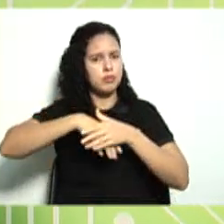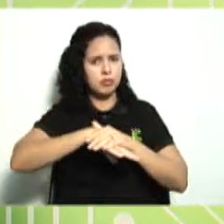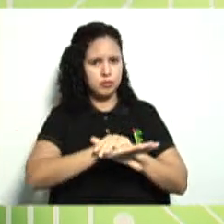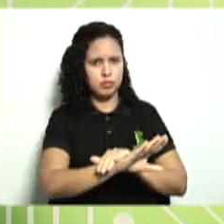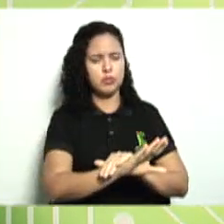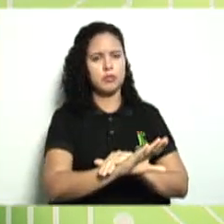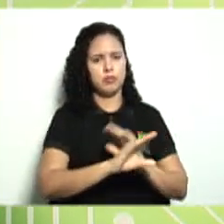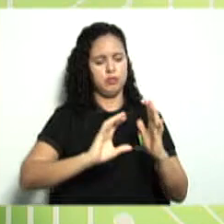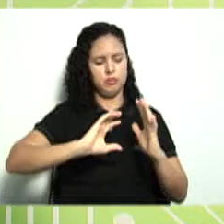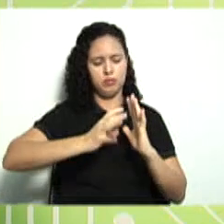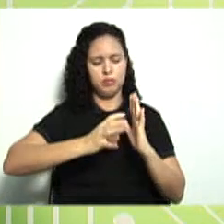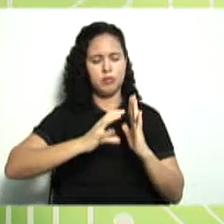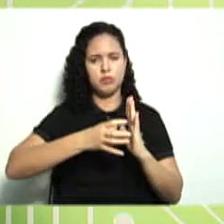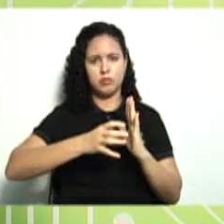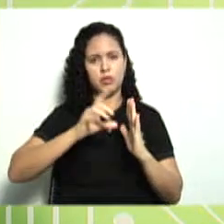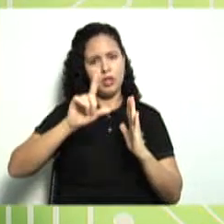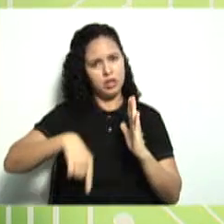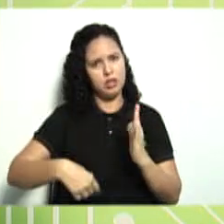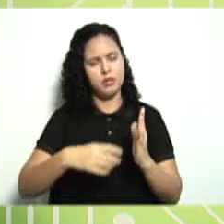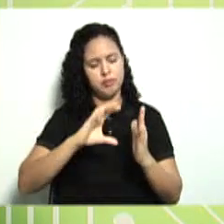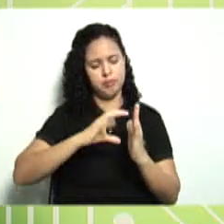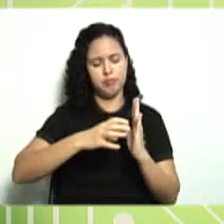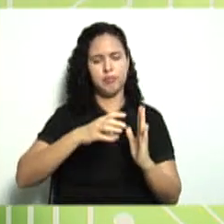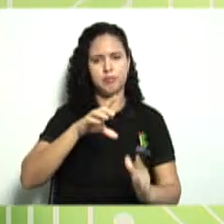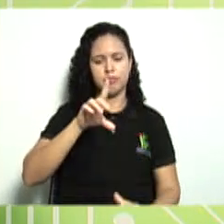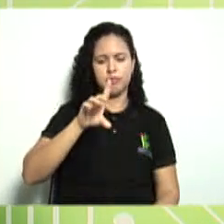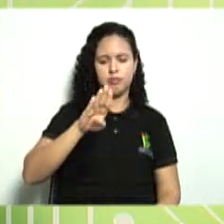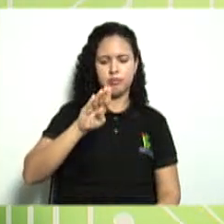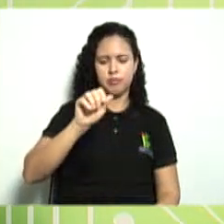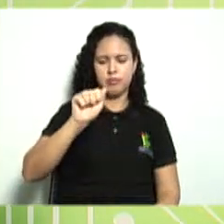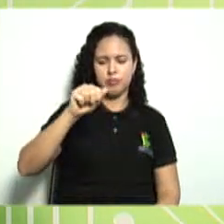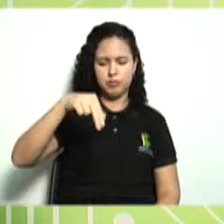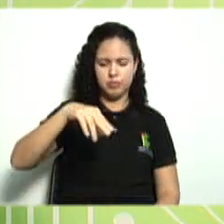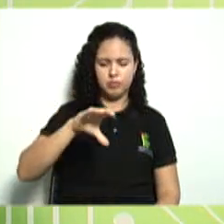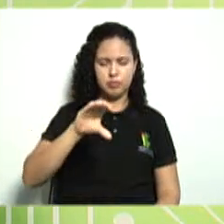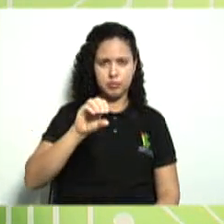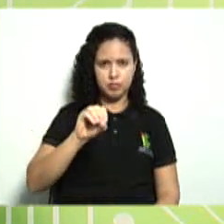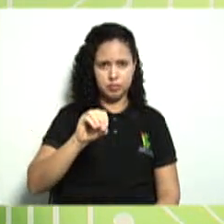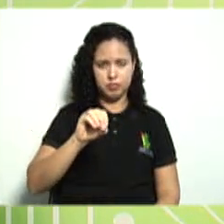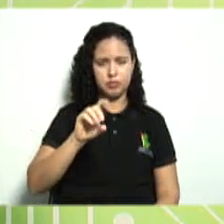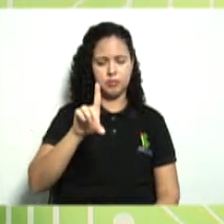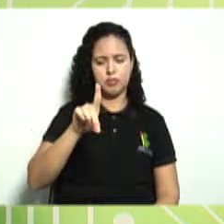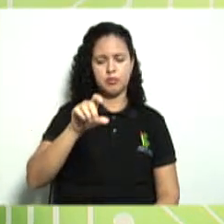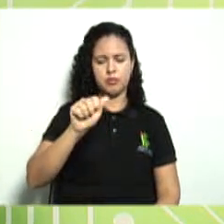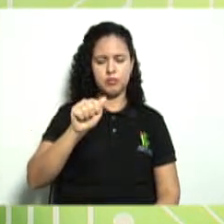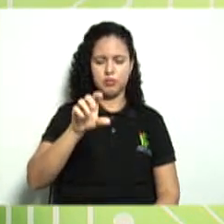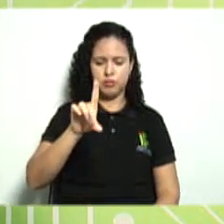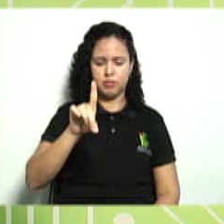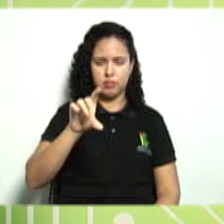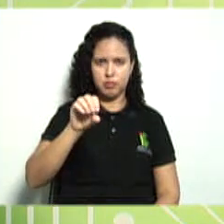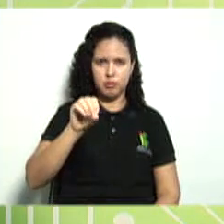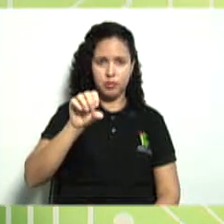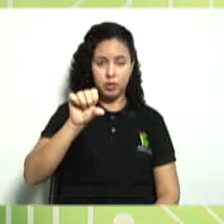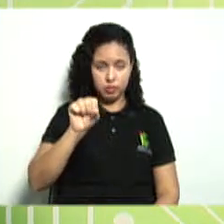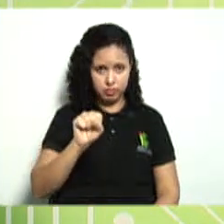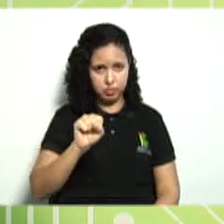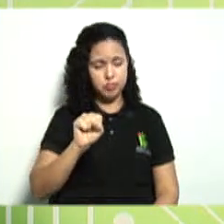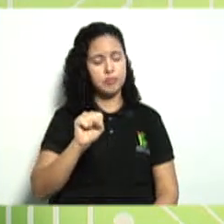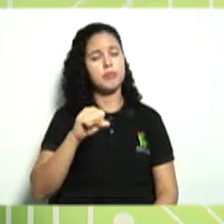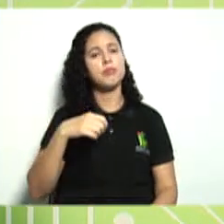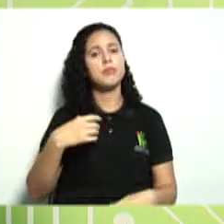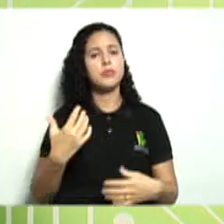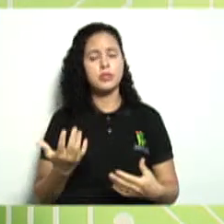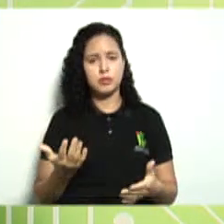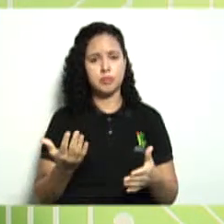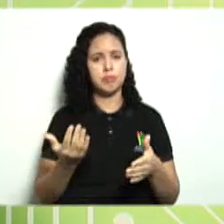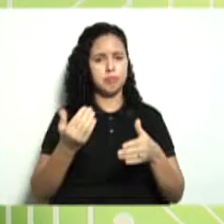é conhecido como o banco de dados. Uma lista telefônica é um exemplo também de banco de dados, porém, não é eletrônico, né? Você tem que ir